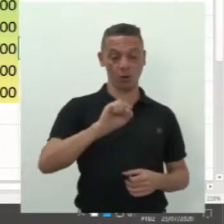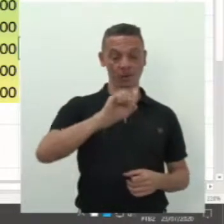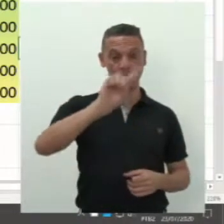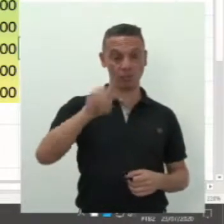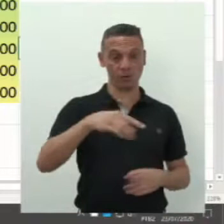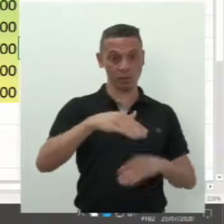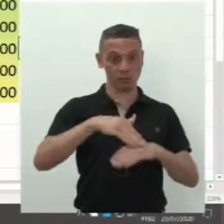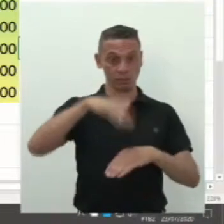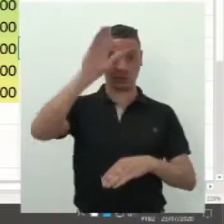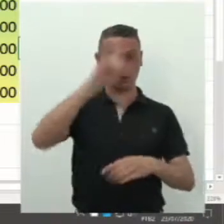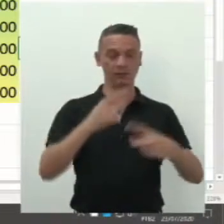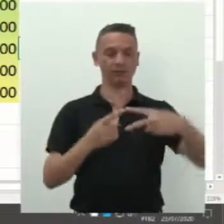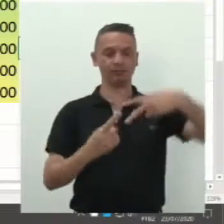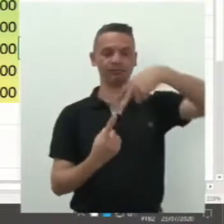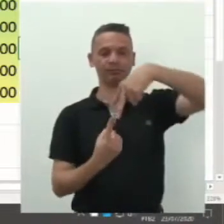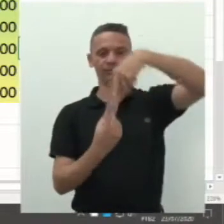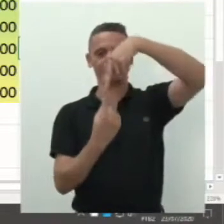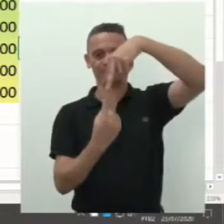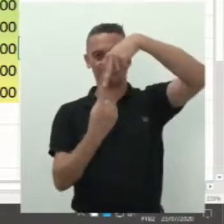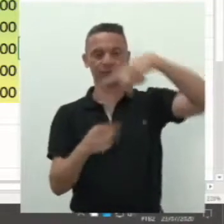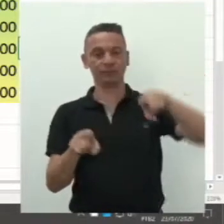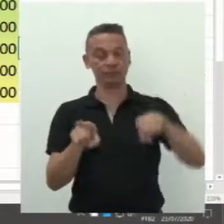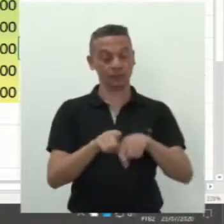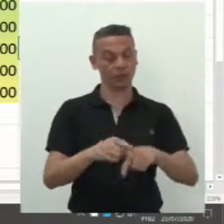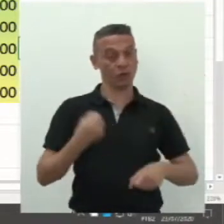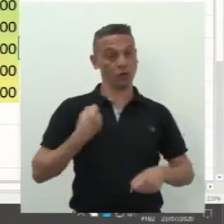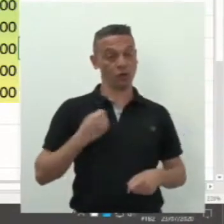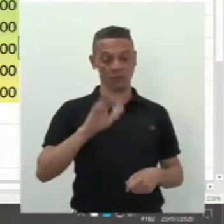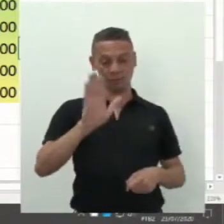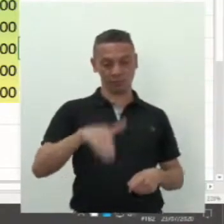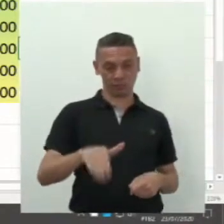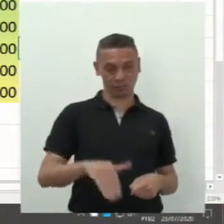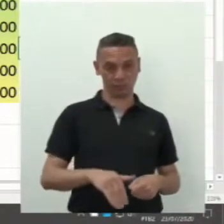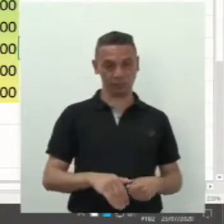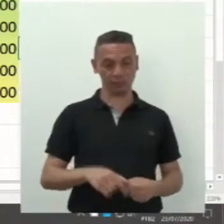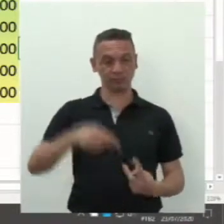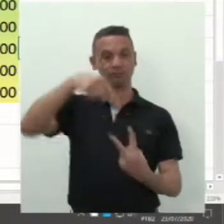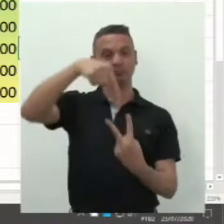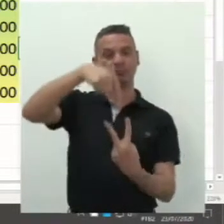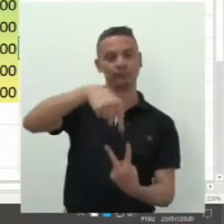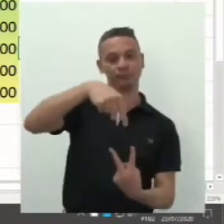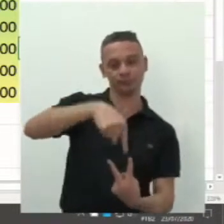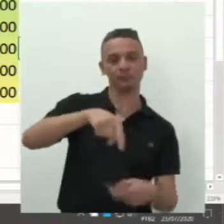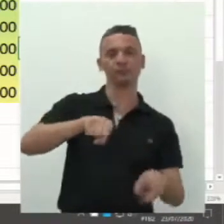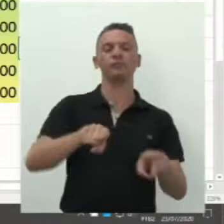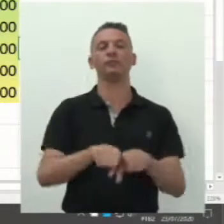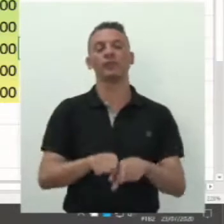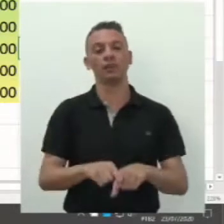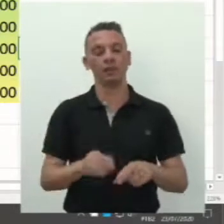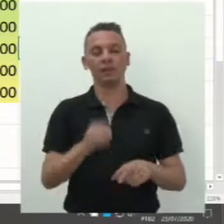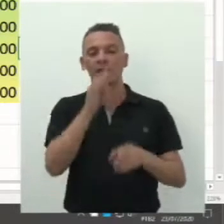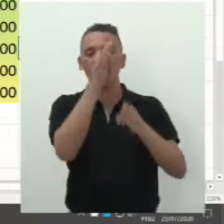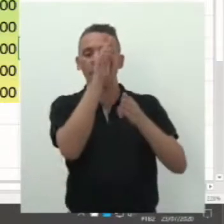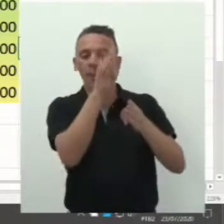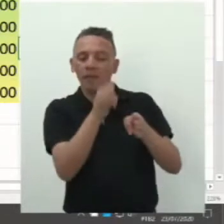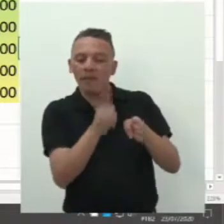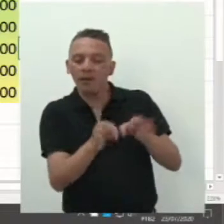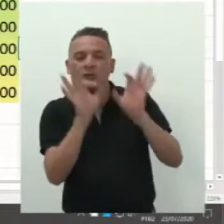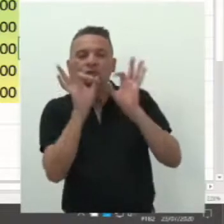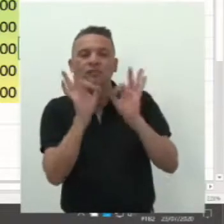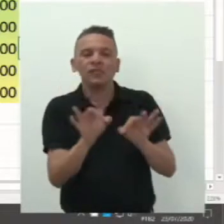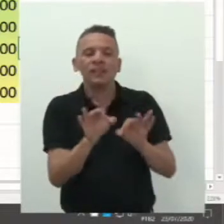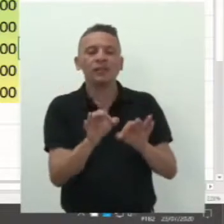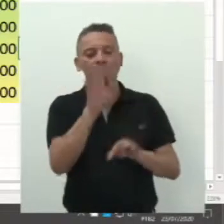para cima. E os números abaixo de 5.000, uma seta para baixo. Então, indicando aí um padrão nos seus dados, né? A